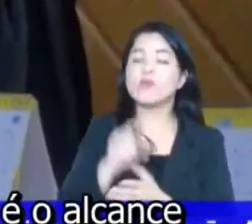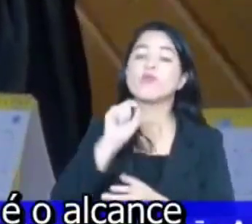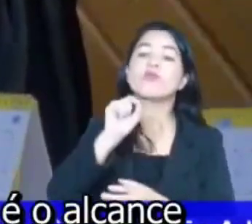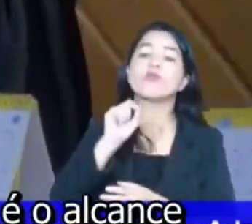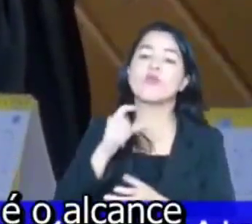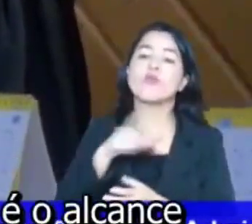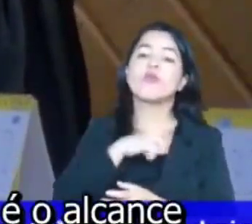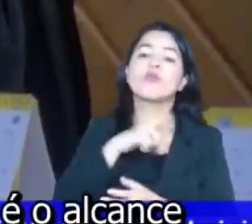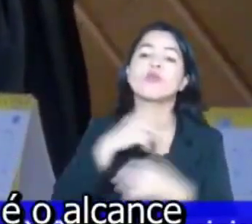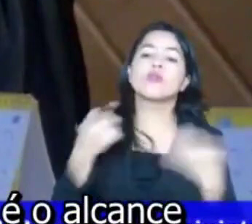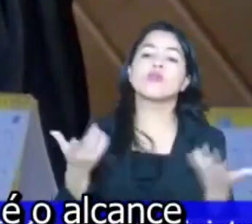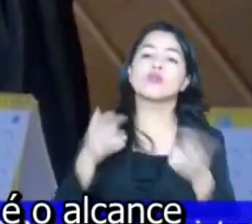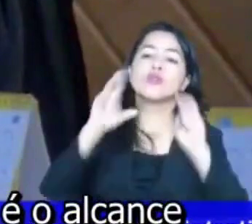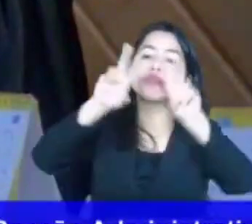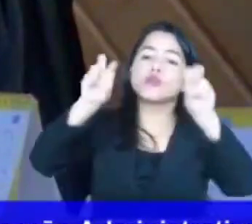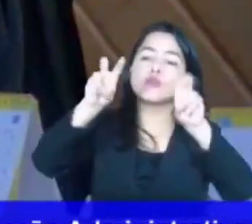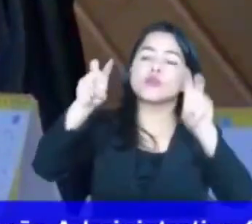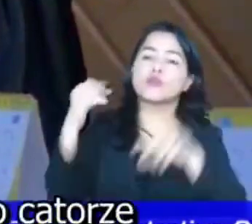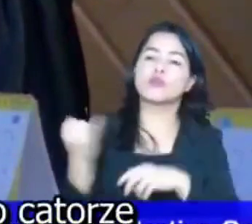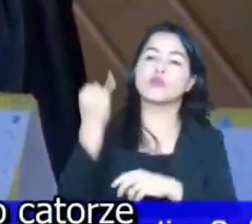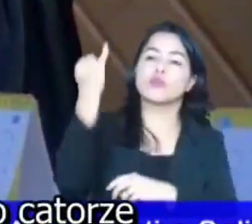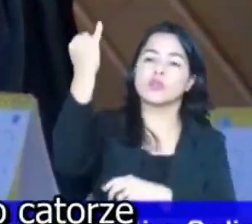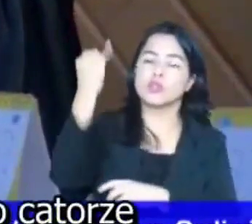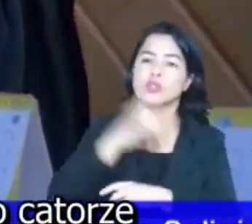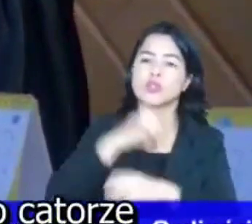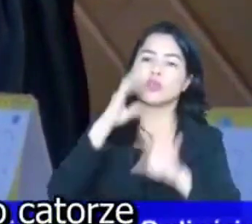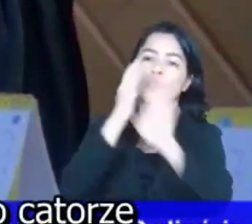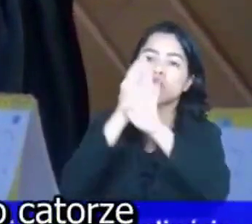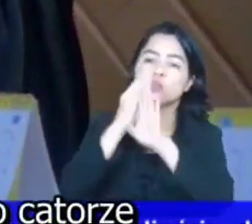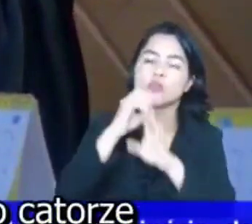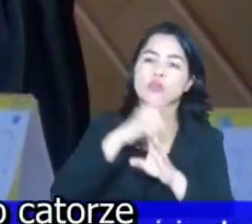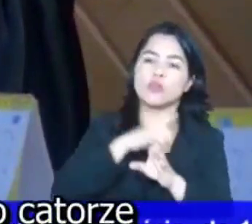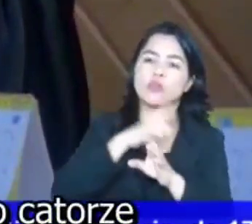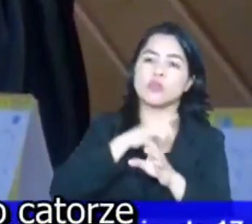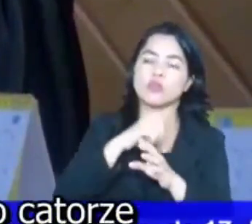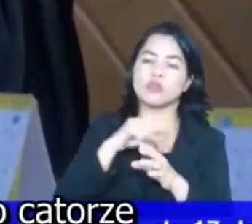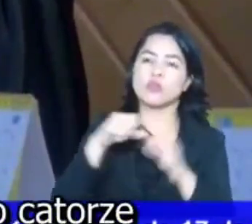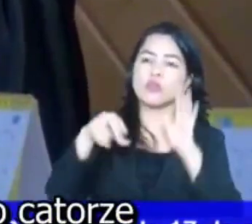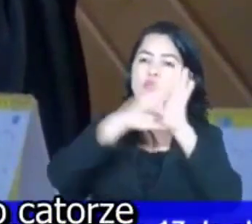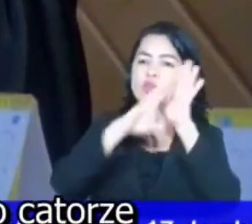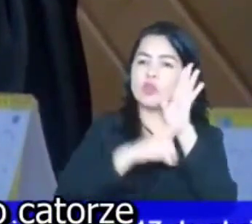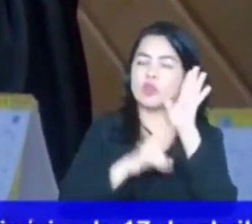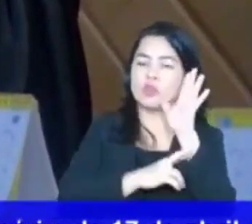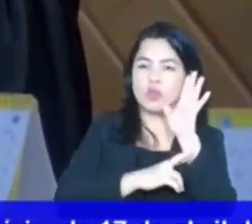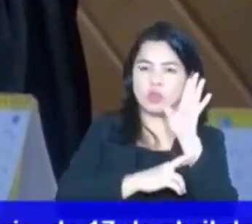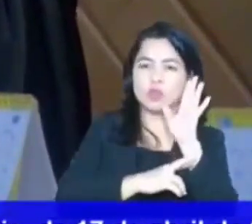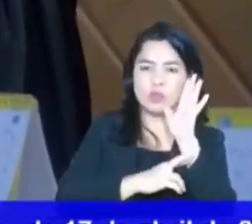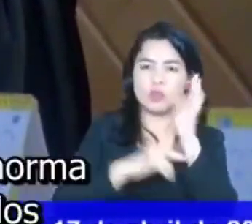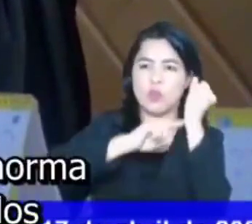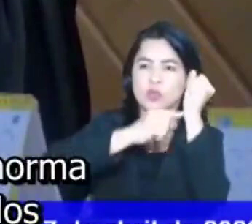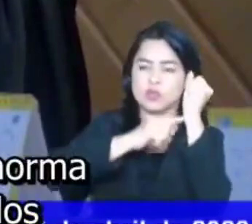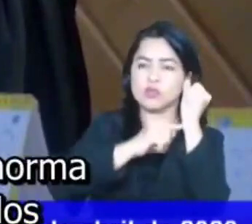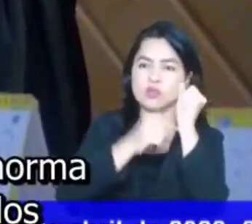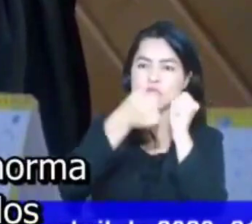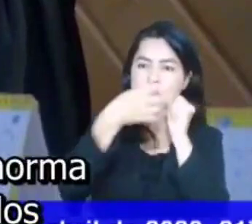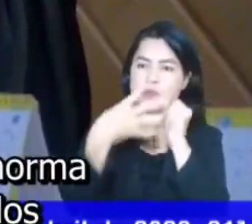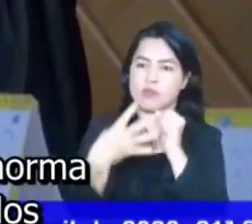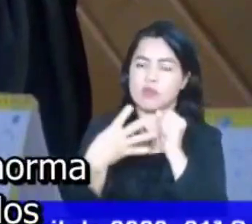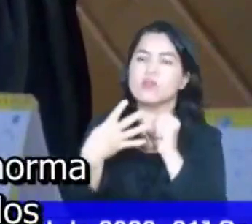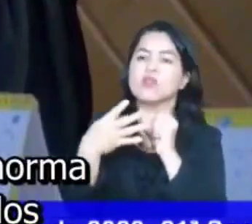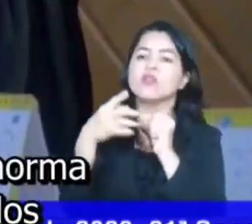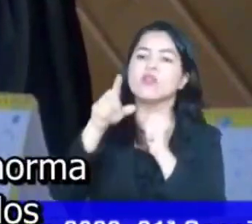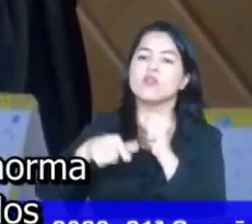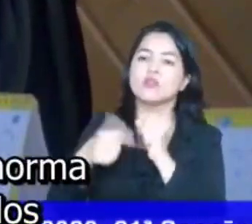em jogo aqui hoje, nesse julgamento, é o alcance em abstrato da norma do parágrafo 3º do artigo 14 do Código